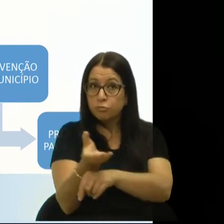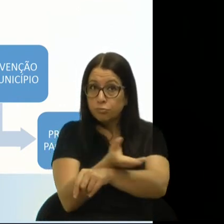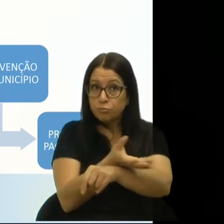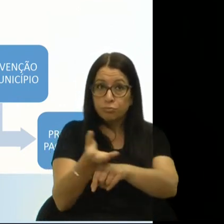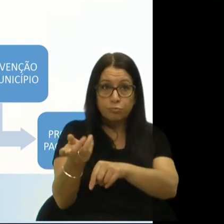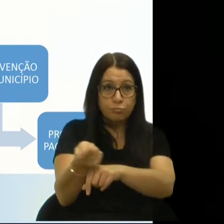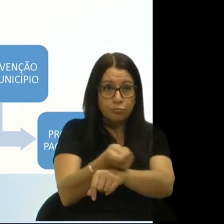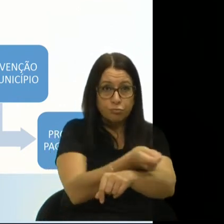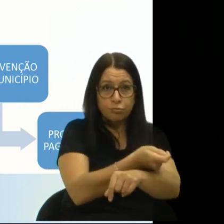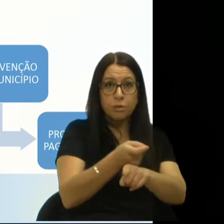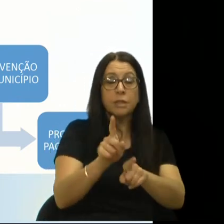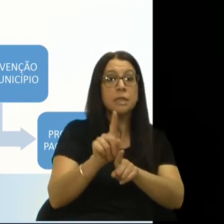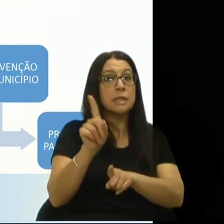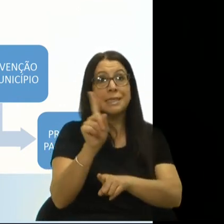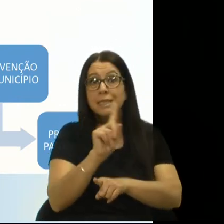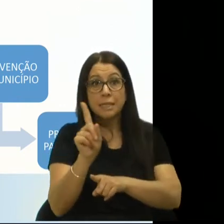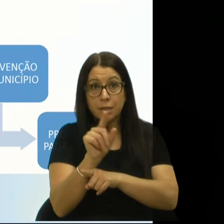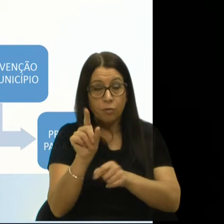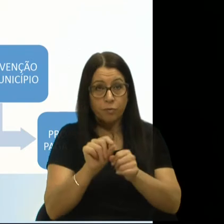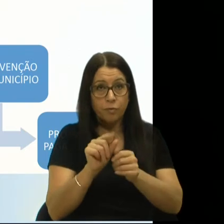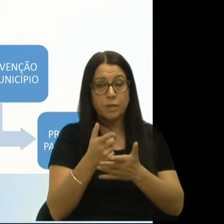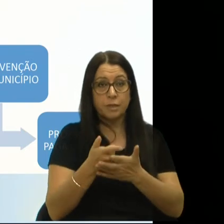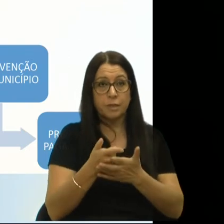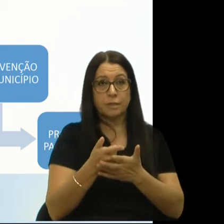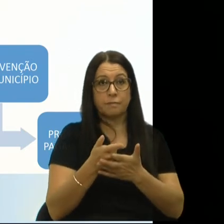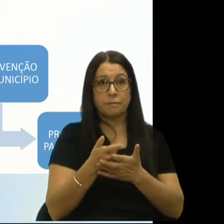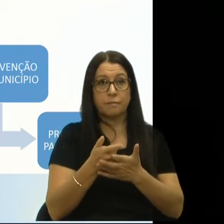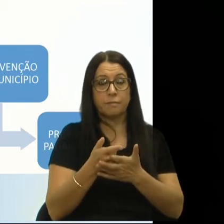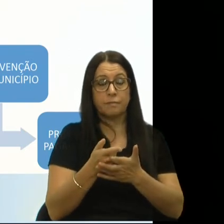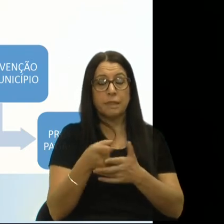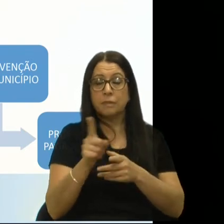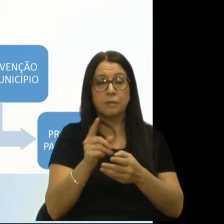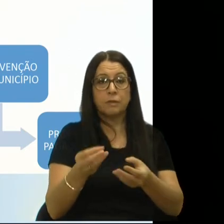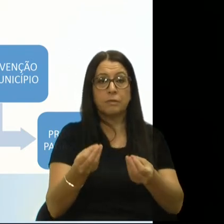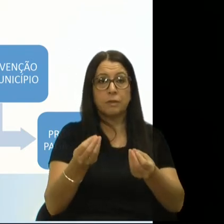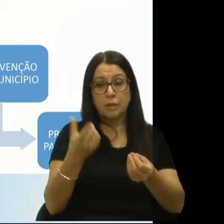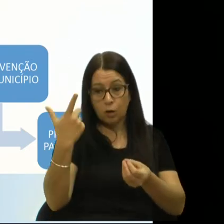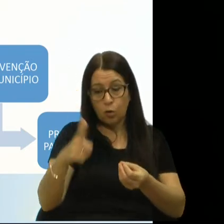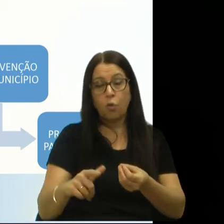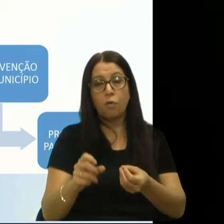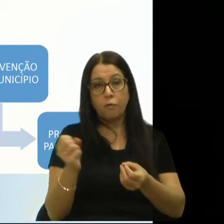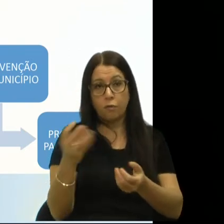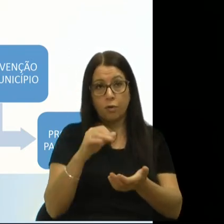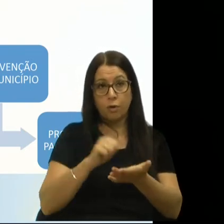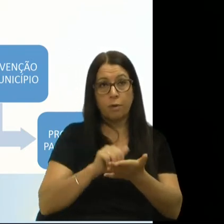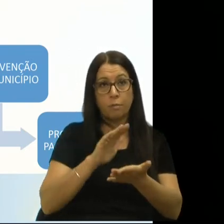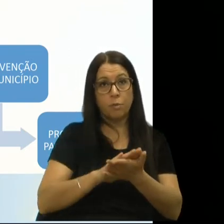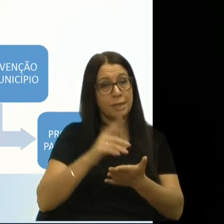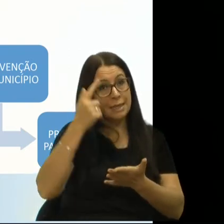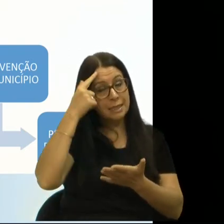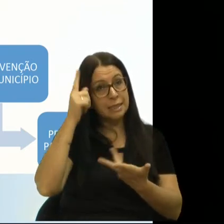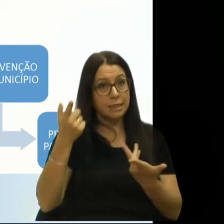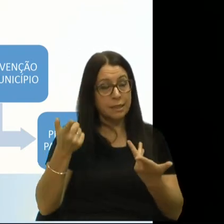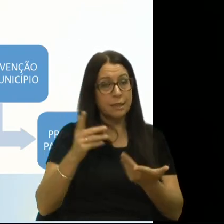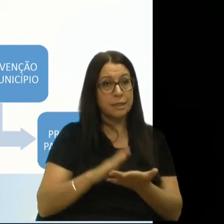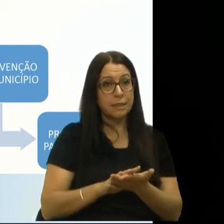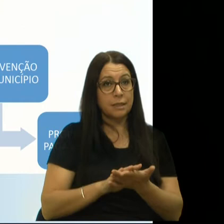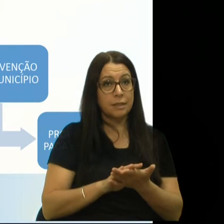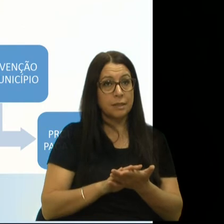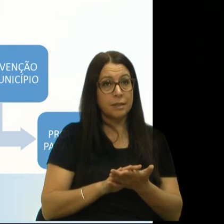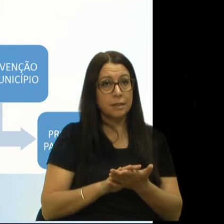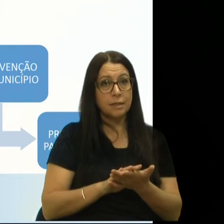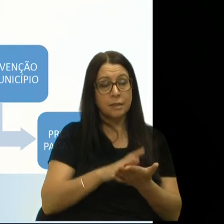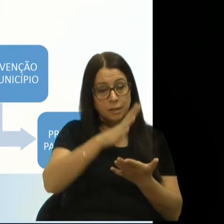ao invés de ele cortar, né, ao invés de ele, quer dizer, ao invés de ele receber nova multa, a ideia é que o